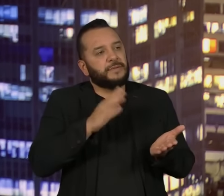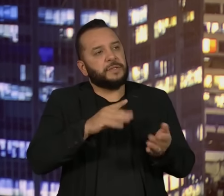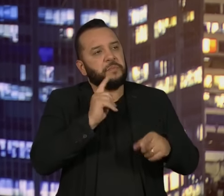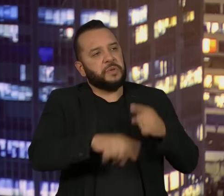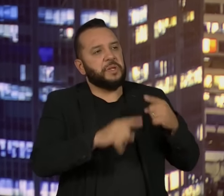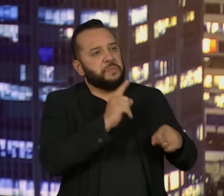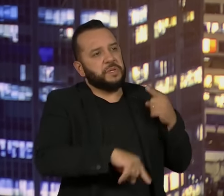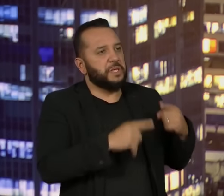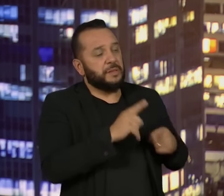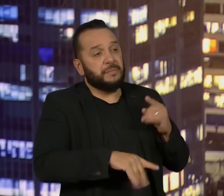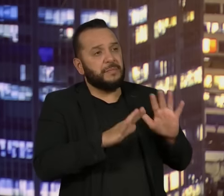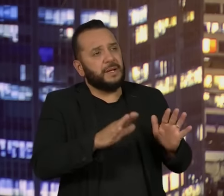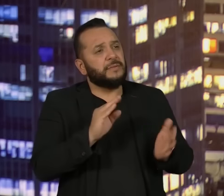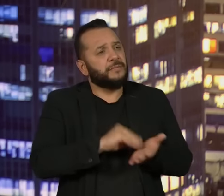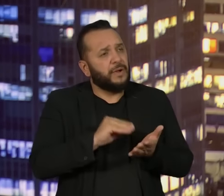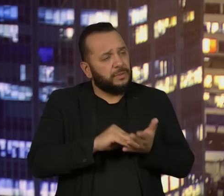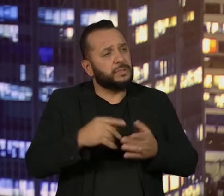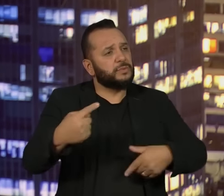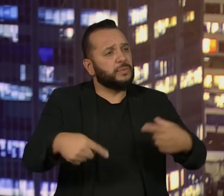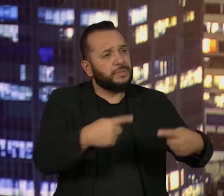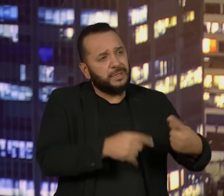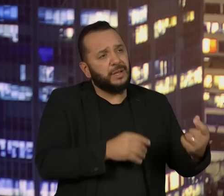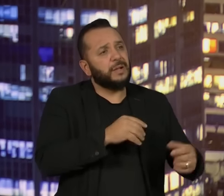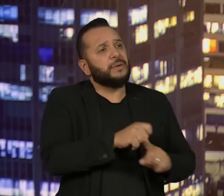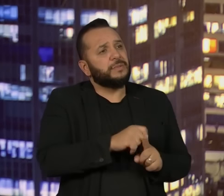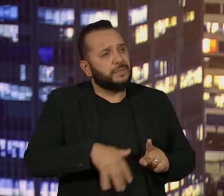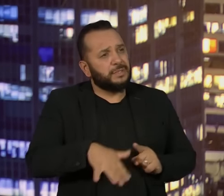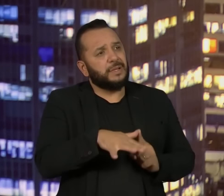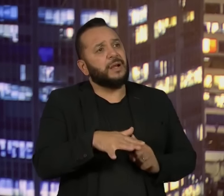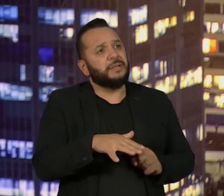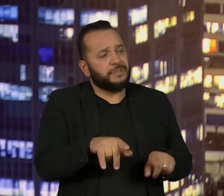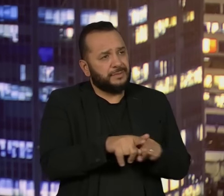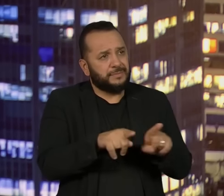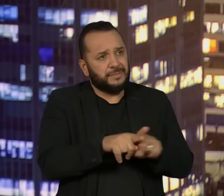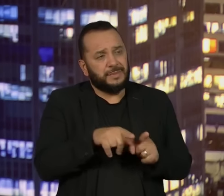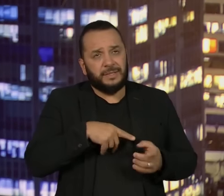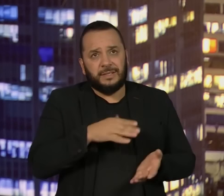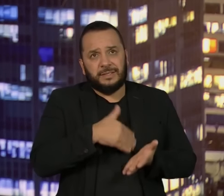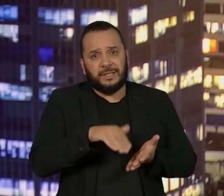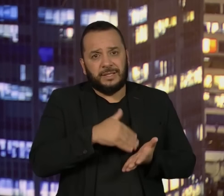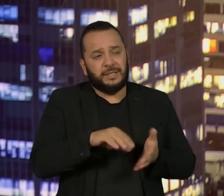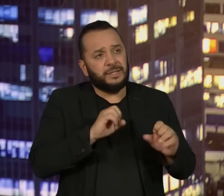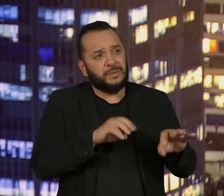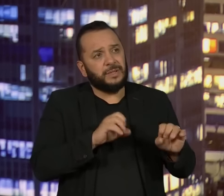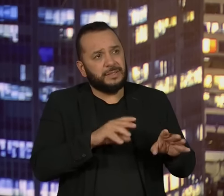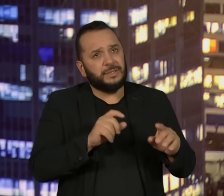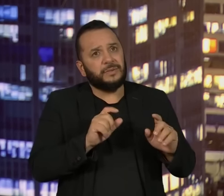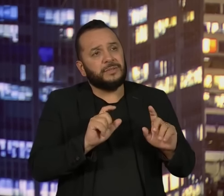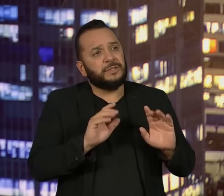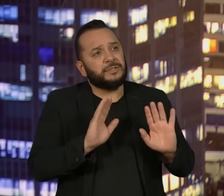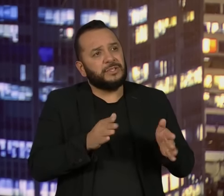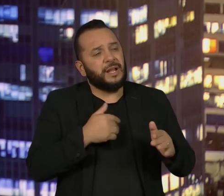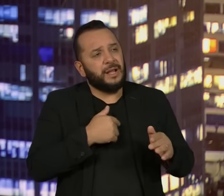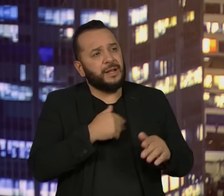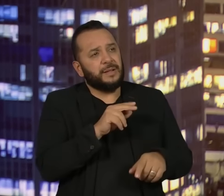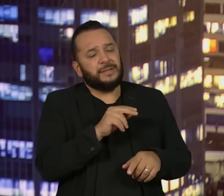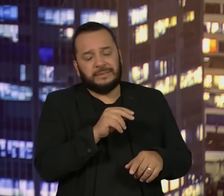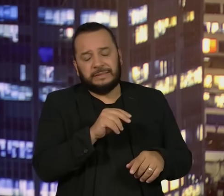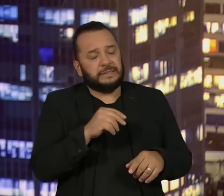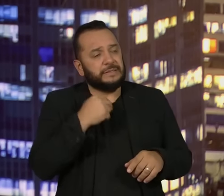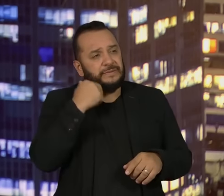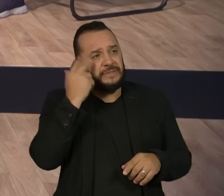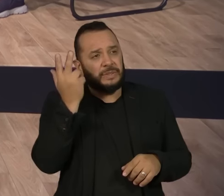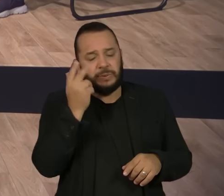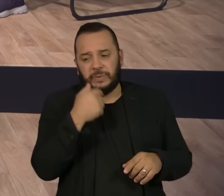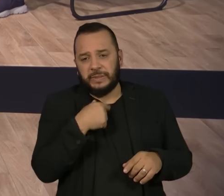uma discussão com a sociedade. A Secretaria da Educação fez uma defesa quase envergonhada do livro